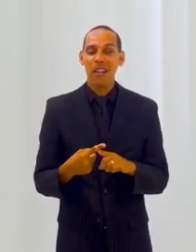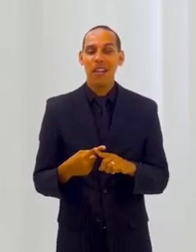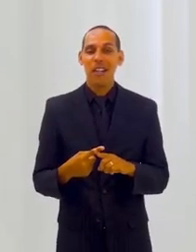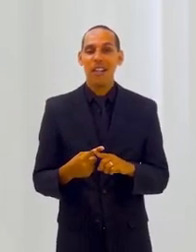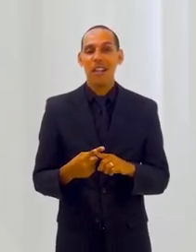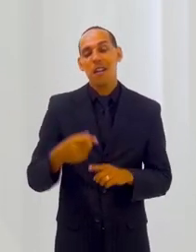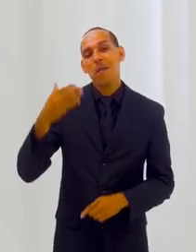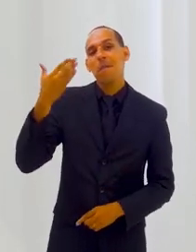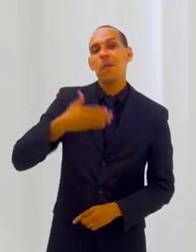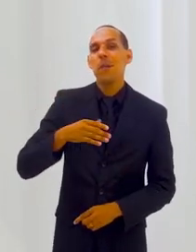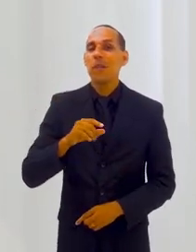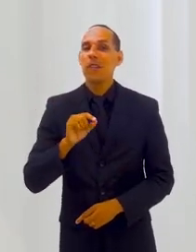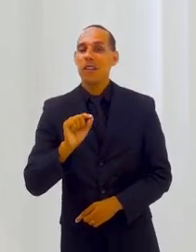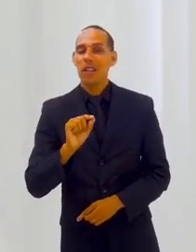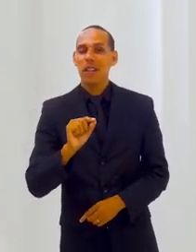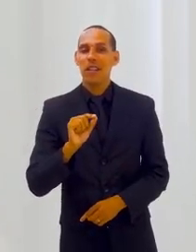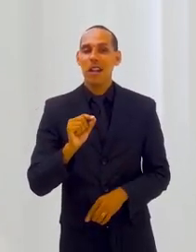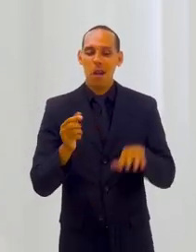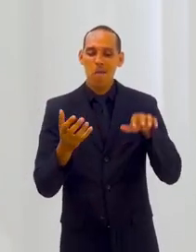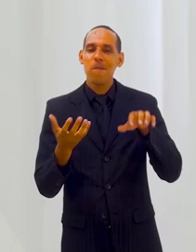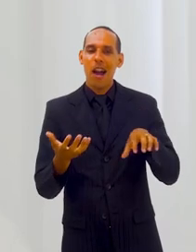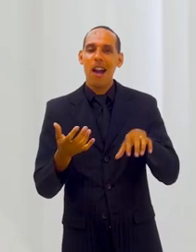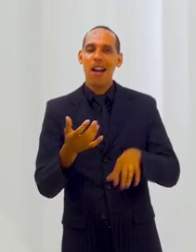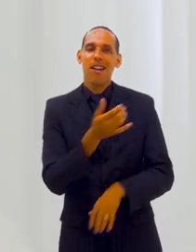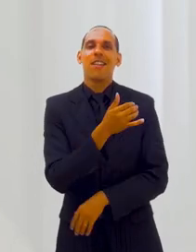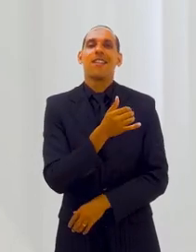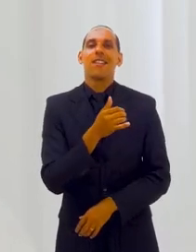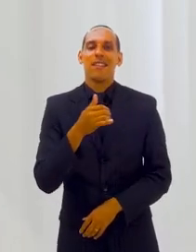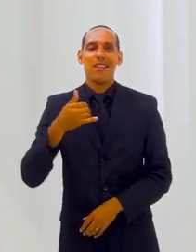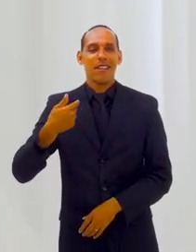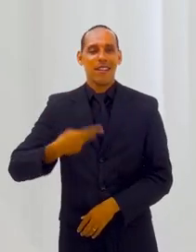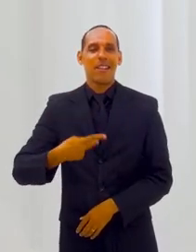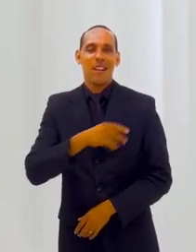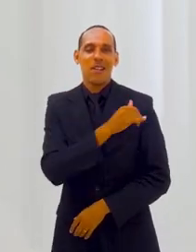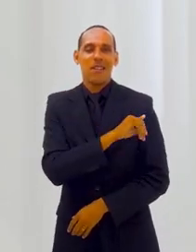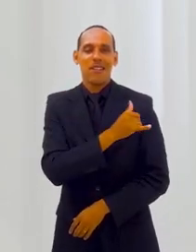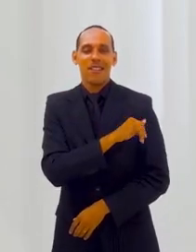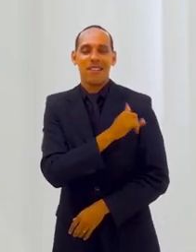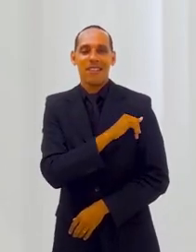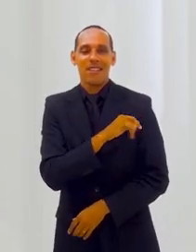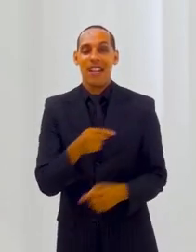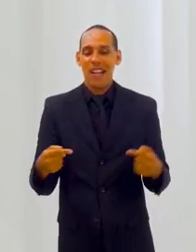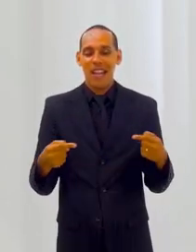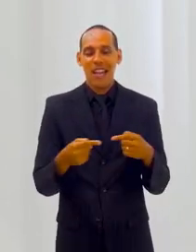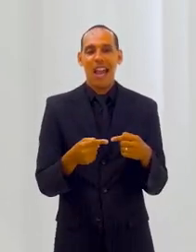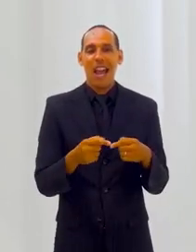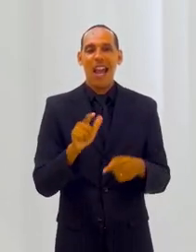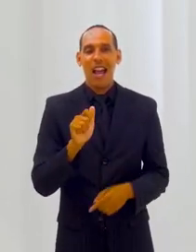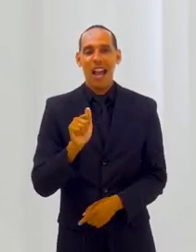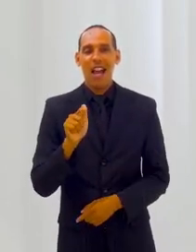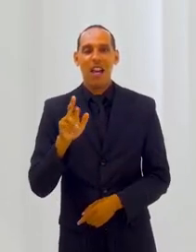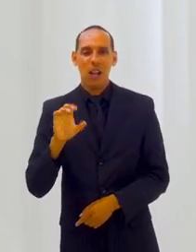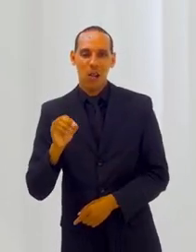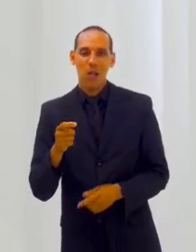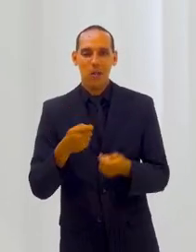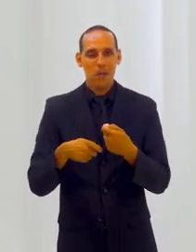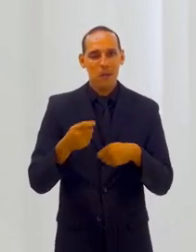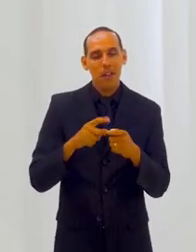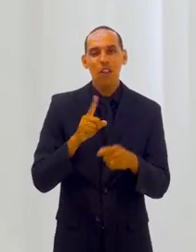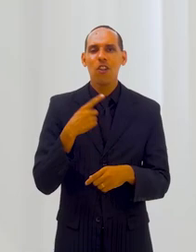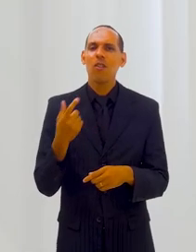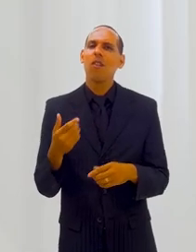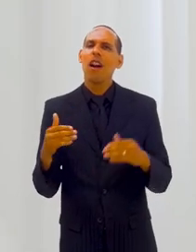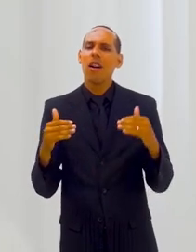do interesse do Parlamento Fluminense com as questões do agronegócio. Nós conseguimos,